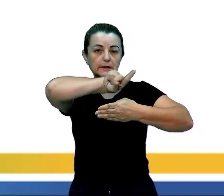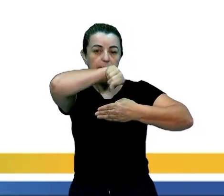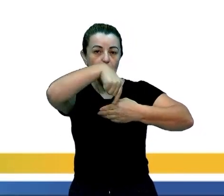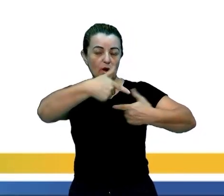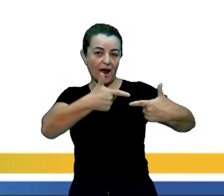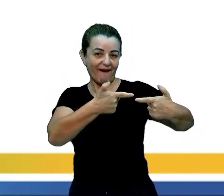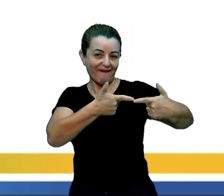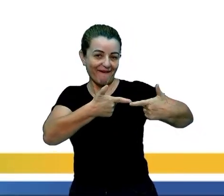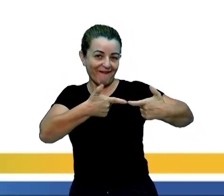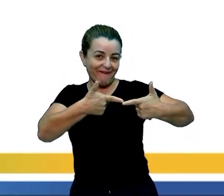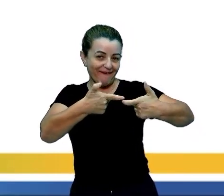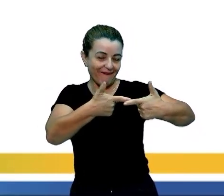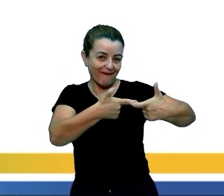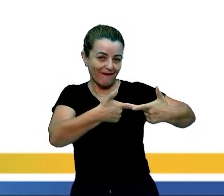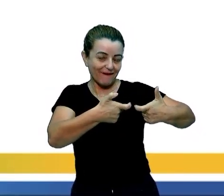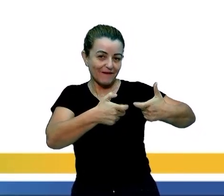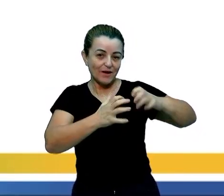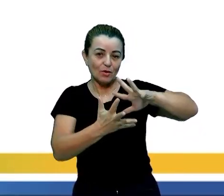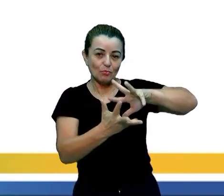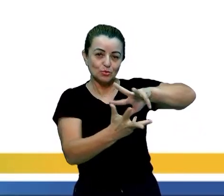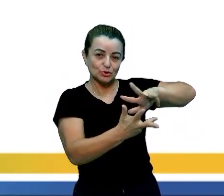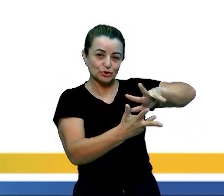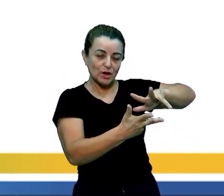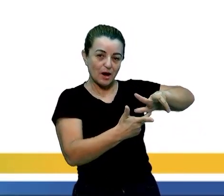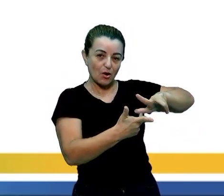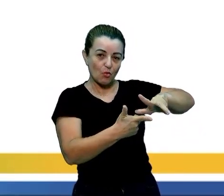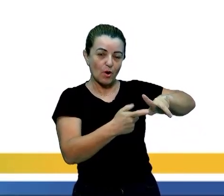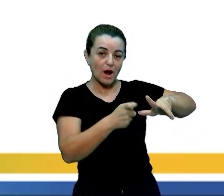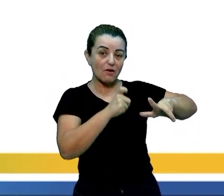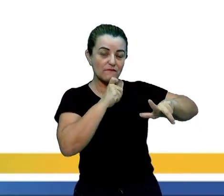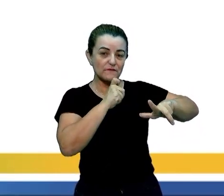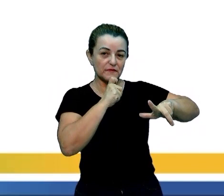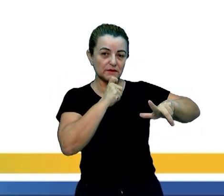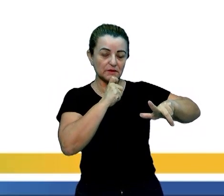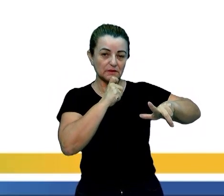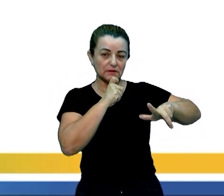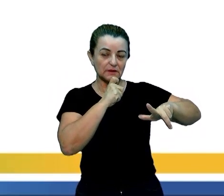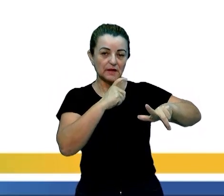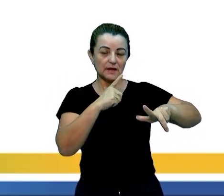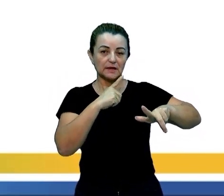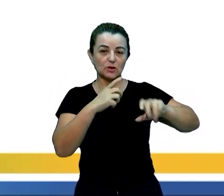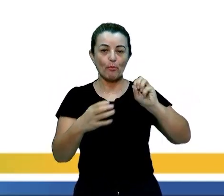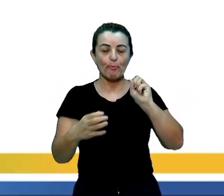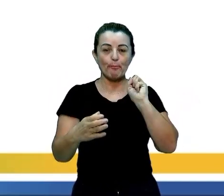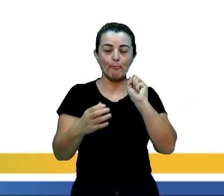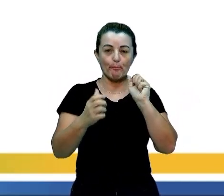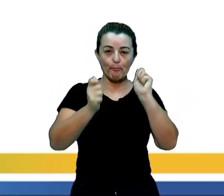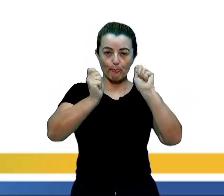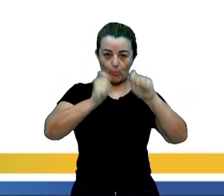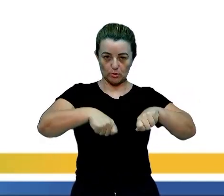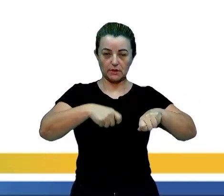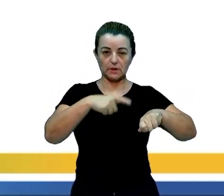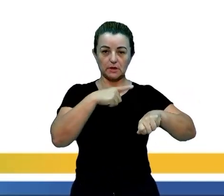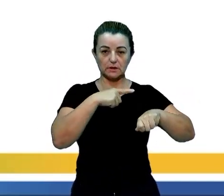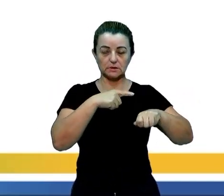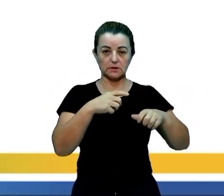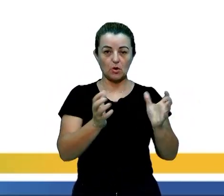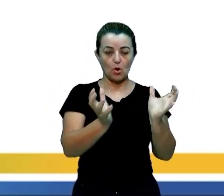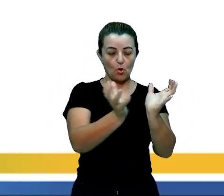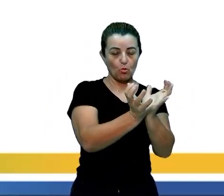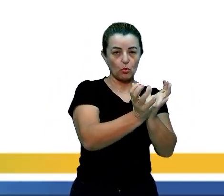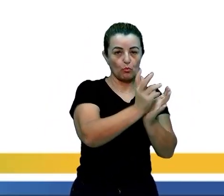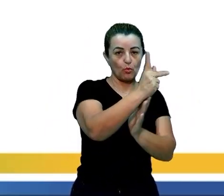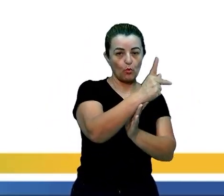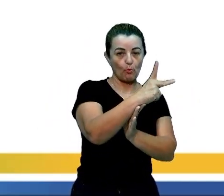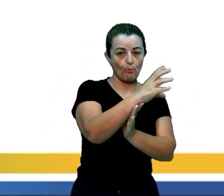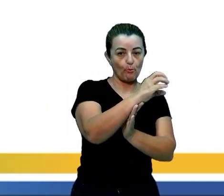de Guerra Fria. A concentração de poder está entre dois polos, como o próprio nome já diz, né? Um polo liderado pelos Estados